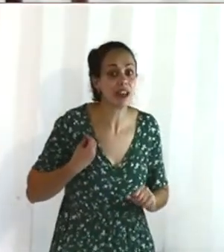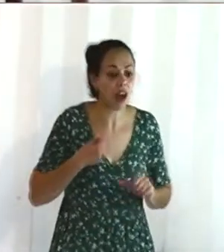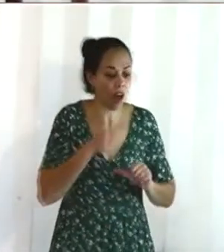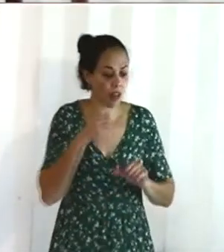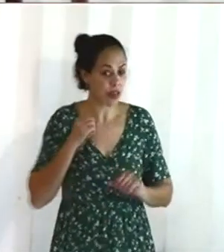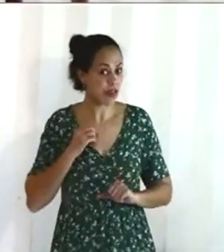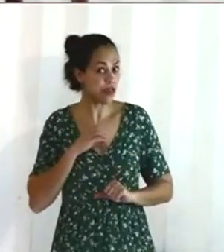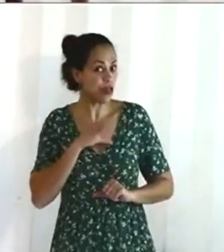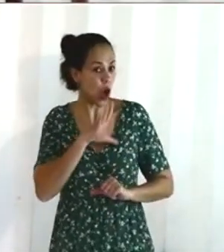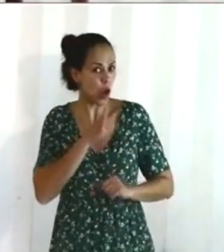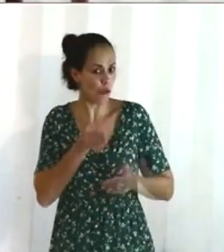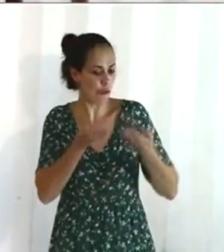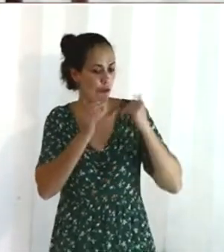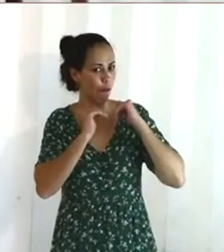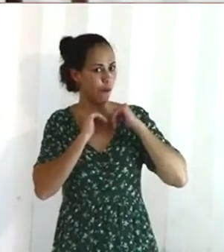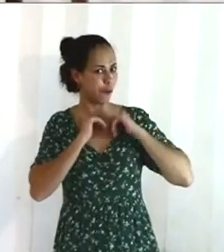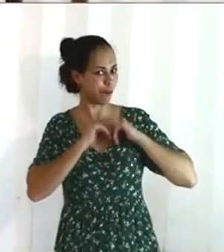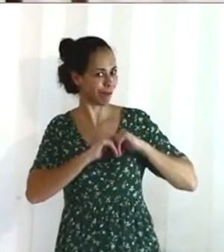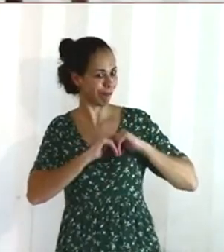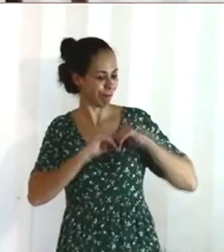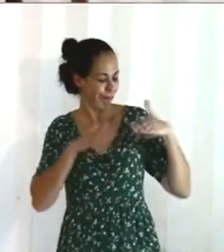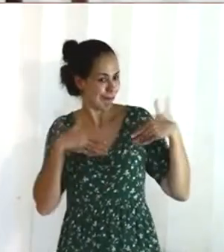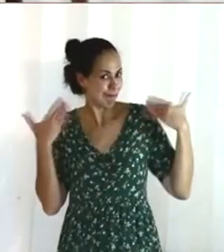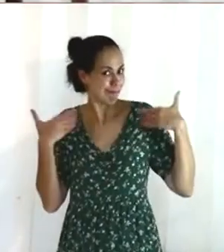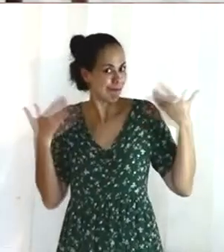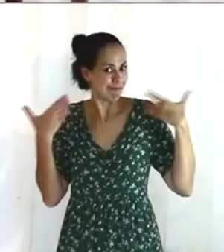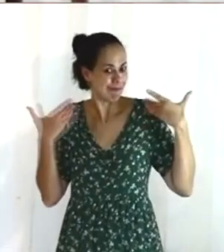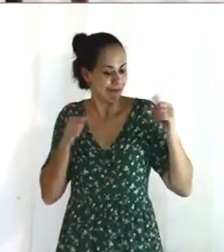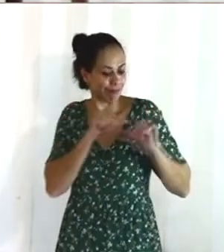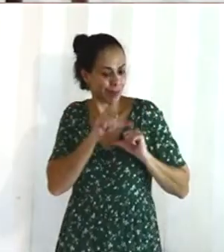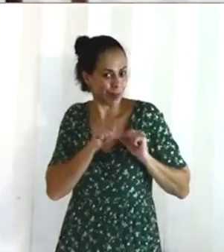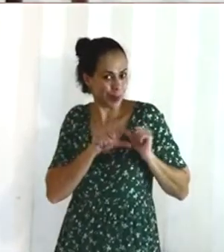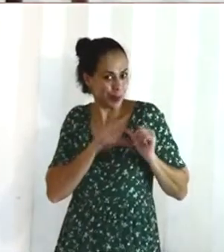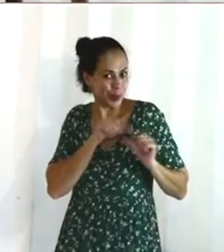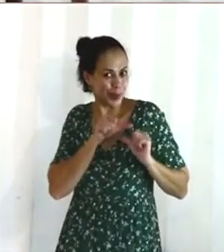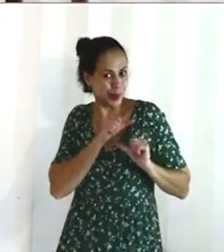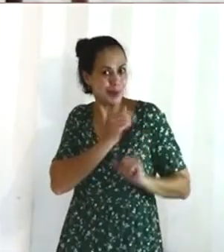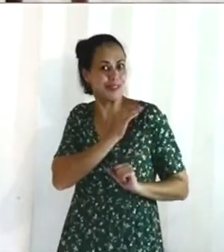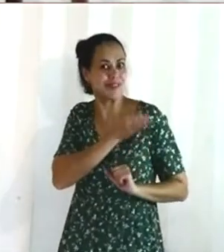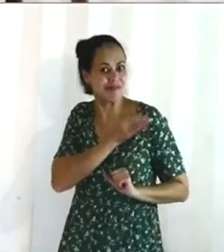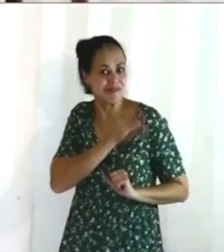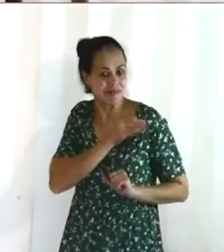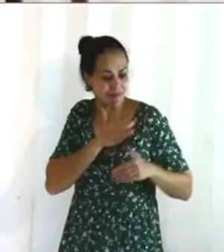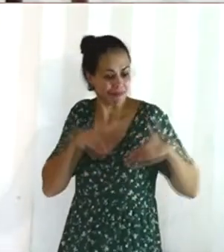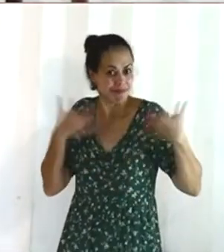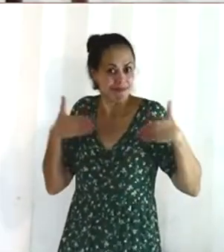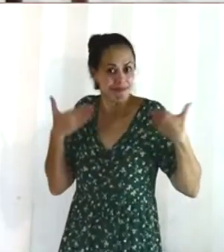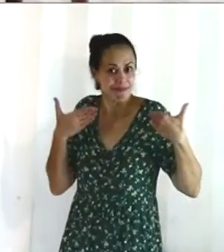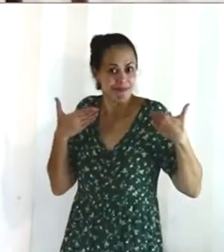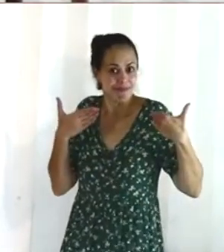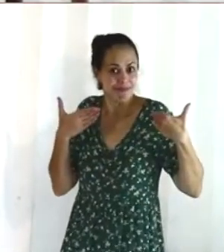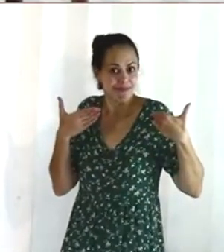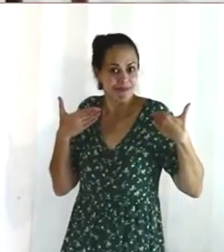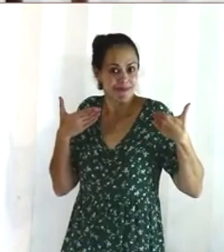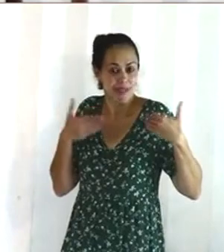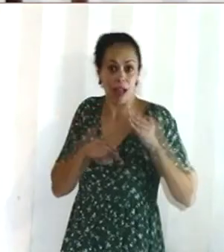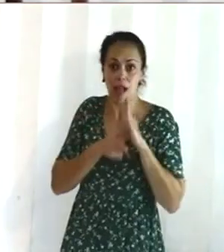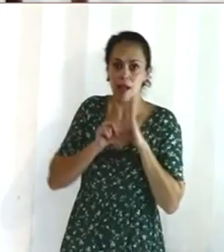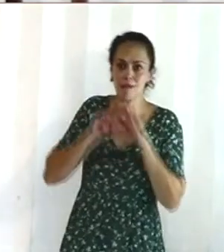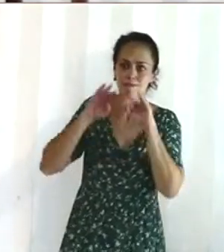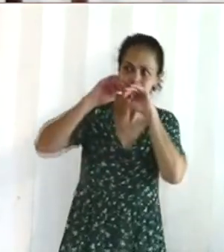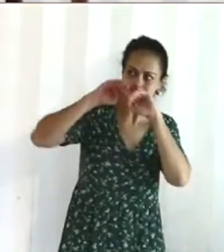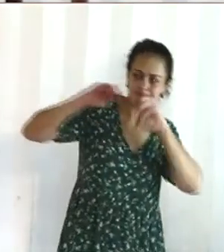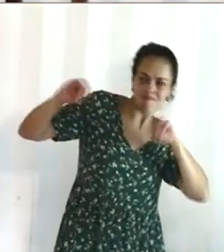vida que trará uma alegria que você não imagina o tamanho dela. E eu não vou